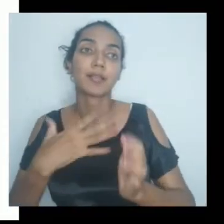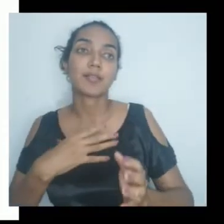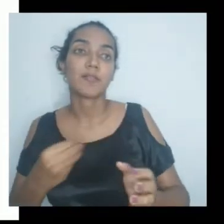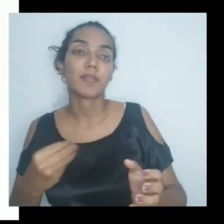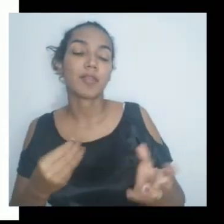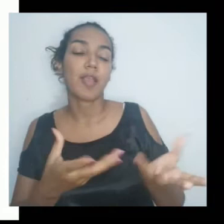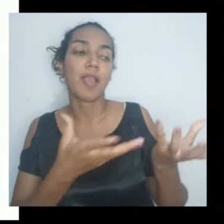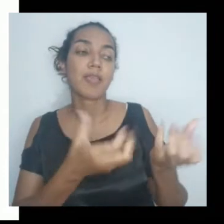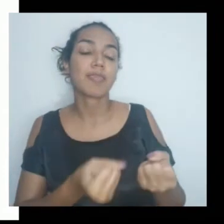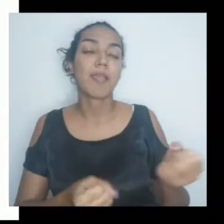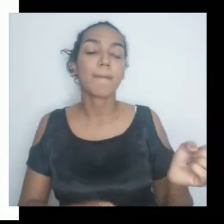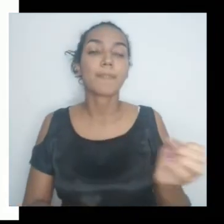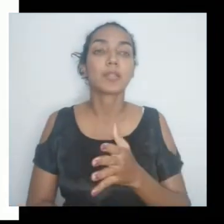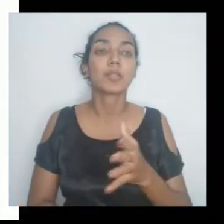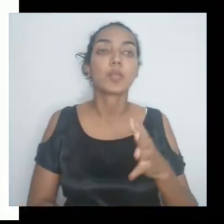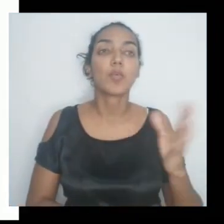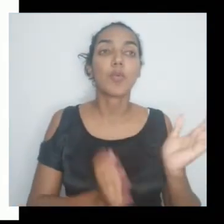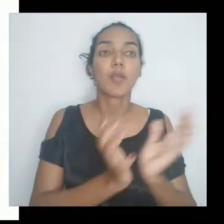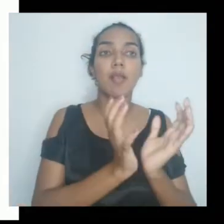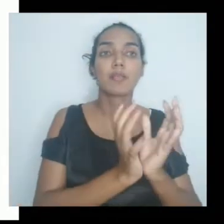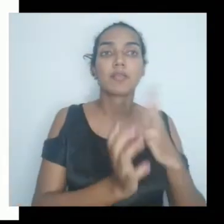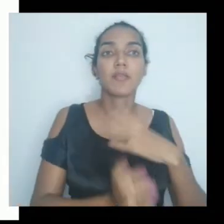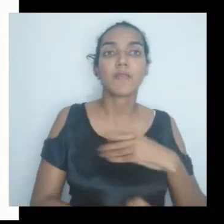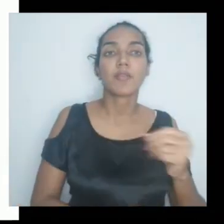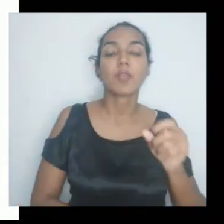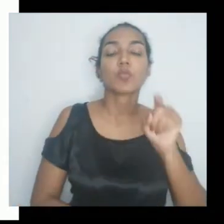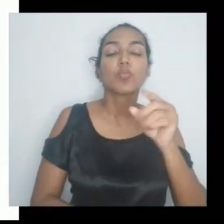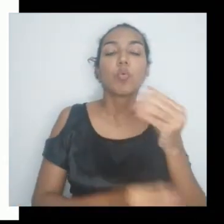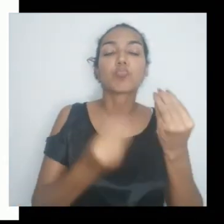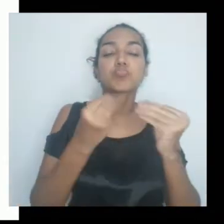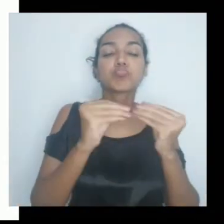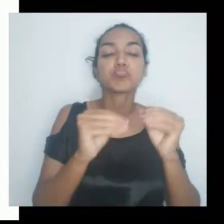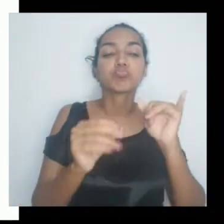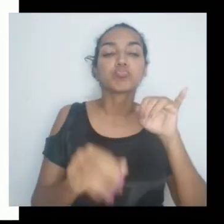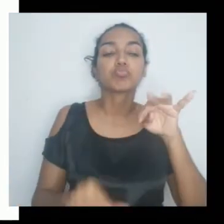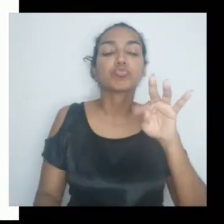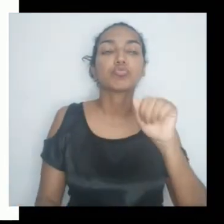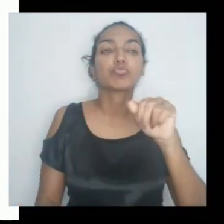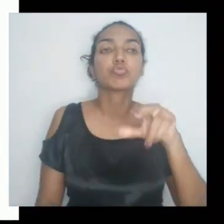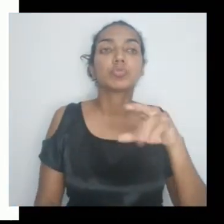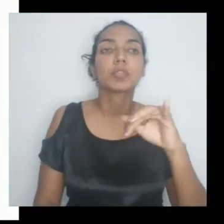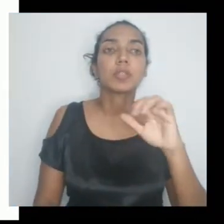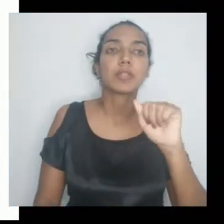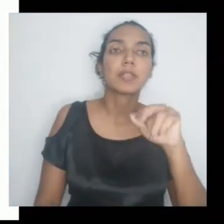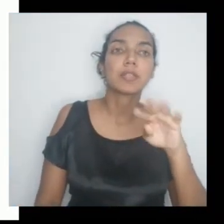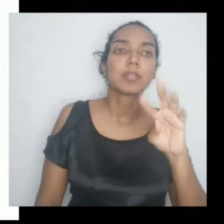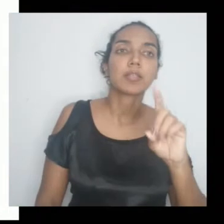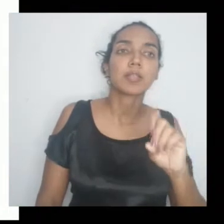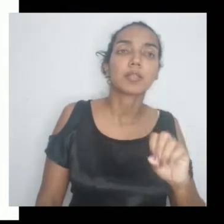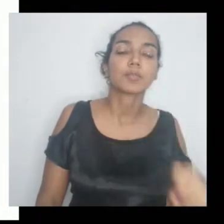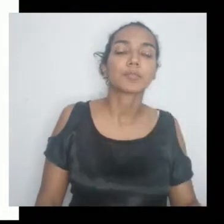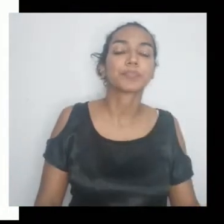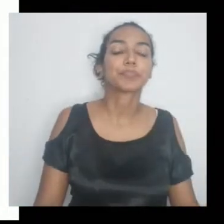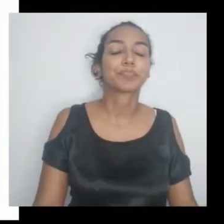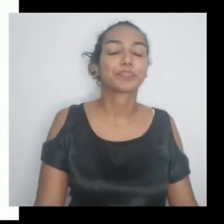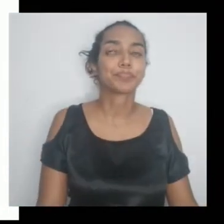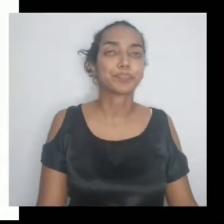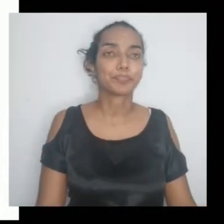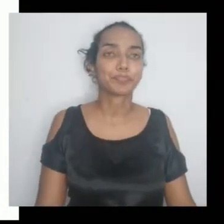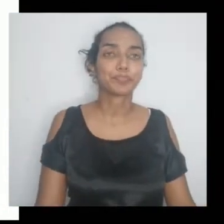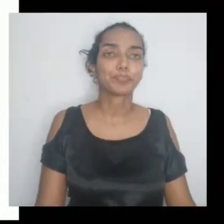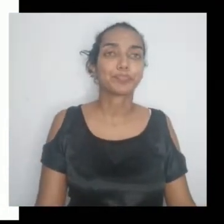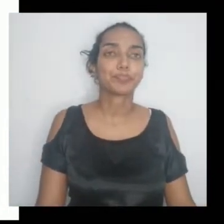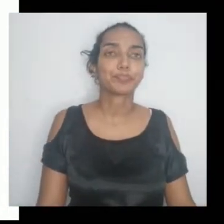polimorfismo, tá? Estou instanciando simplesmente classe filha, objeto do tipo filha recebe new classe filha. Com esse cara